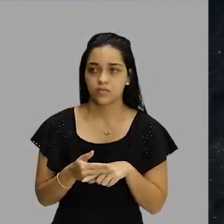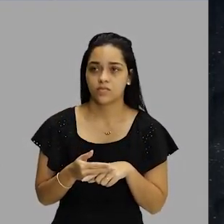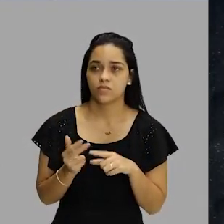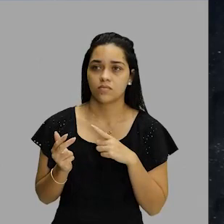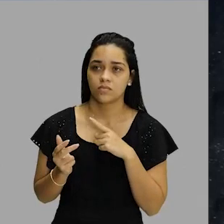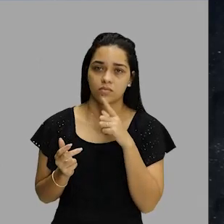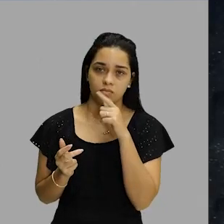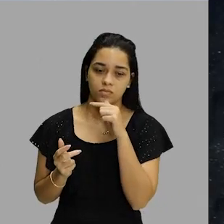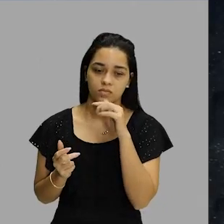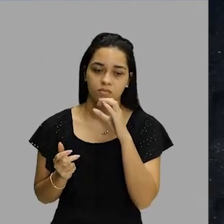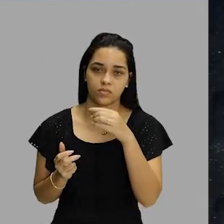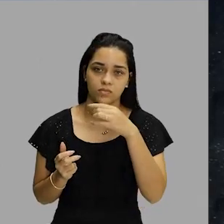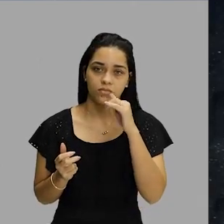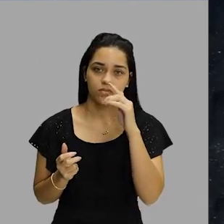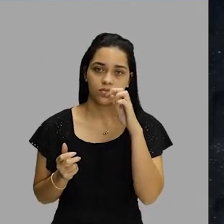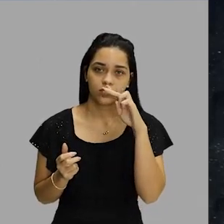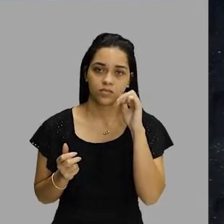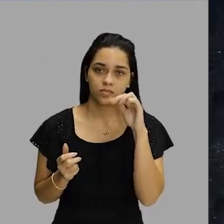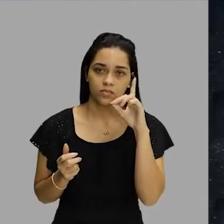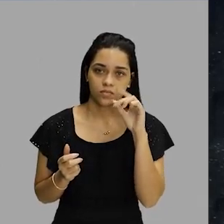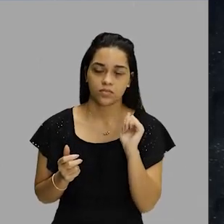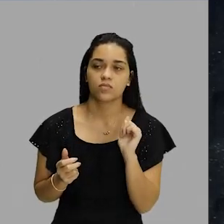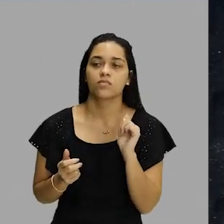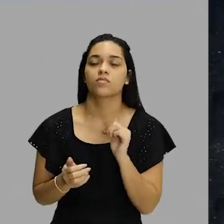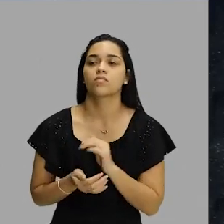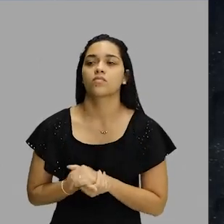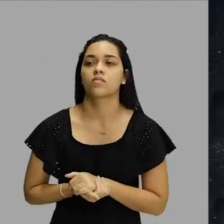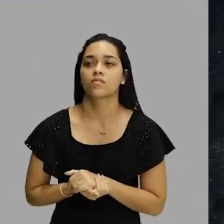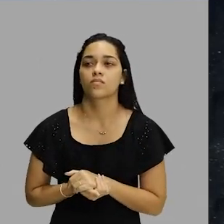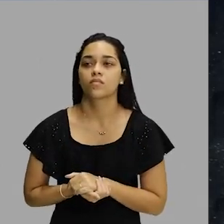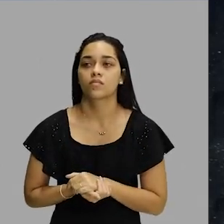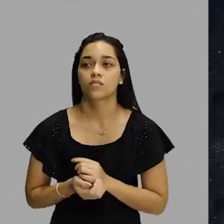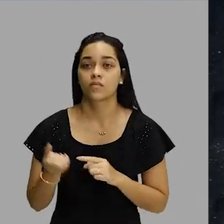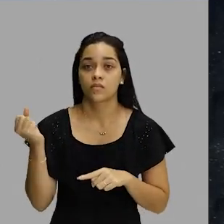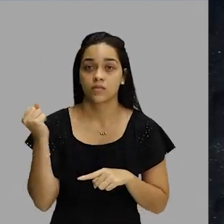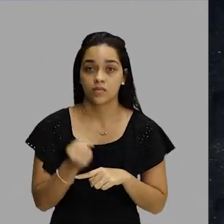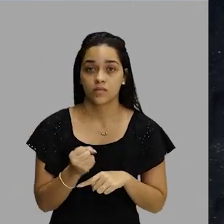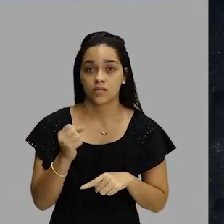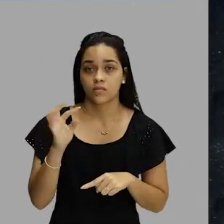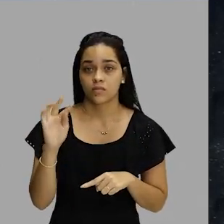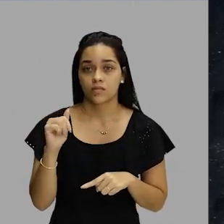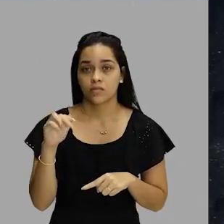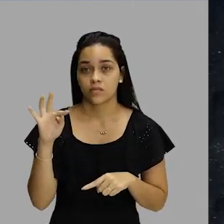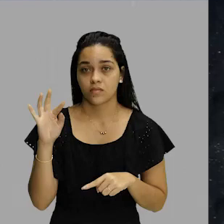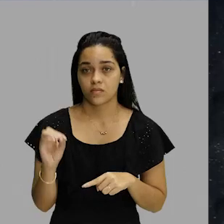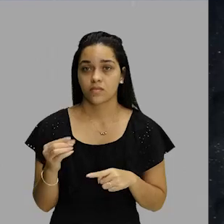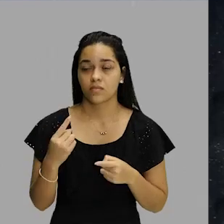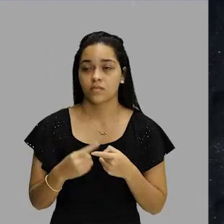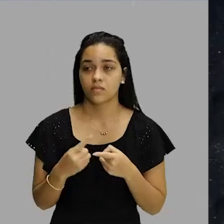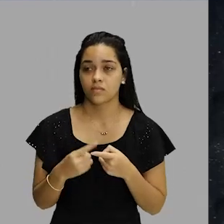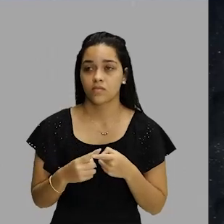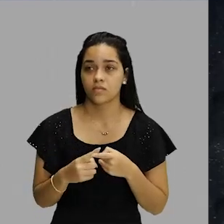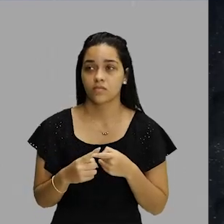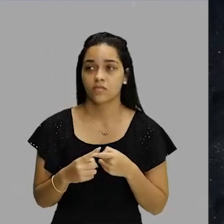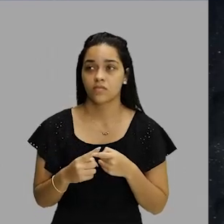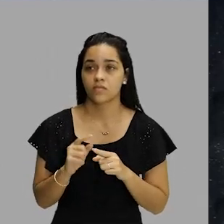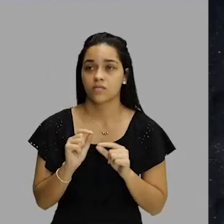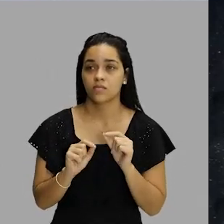água oxigenada. O oxigênio da água oxigenada mata a bactéria do tétano, porque ela é